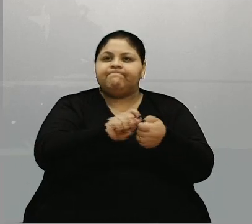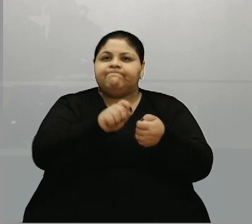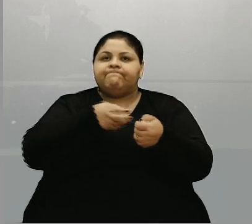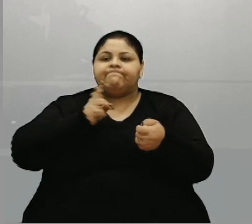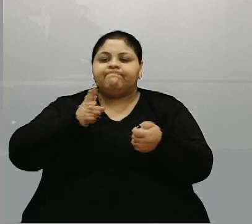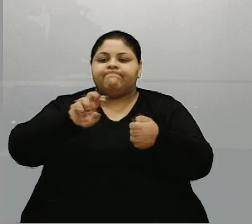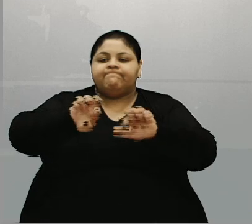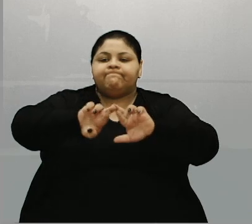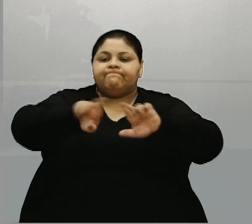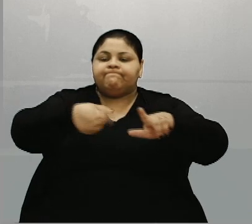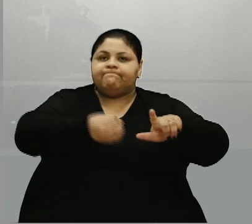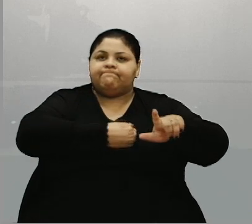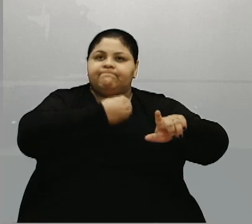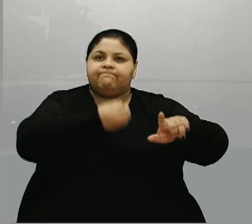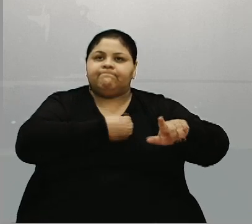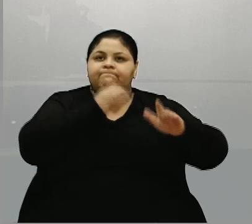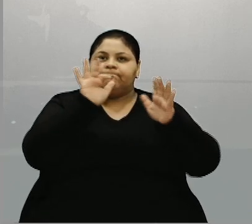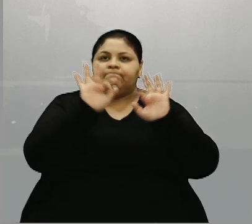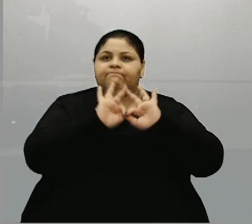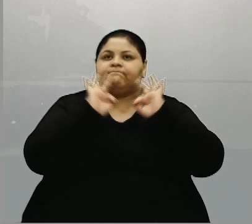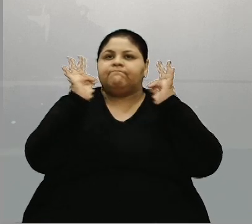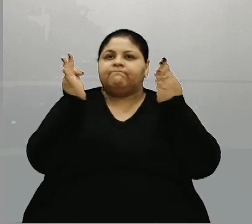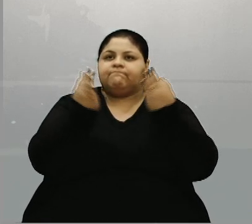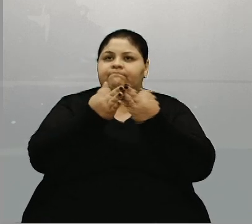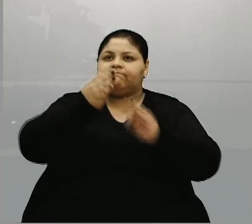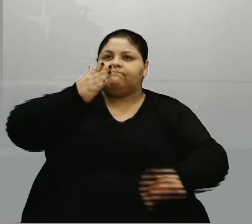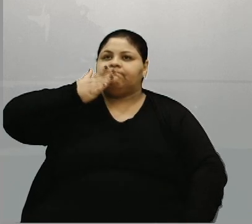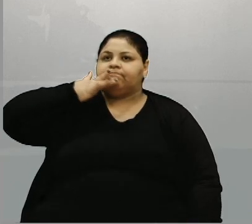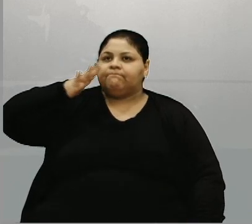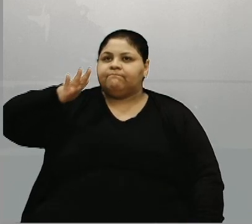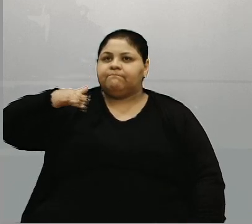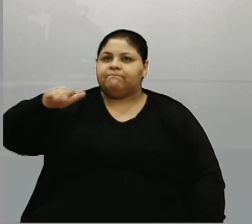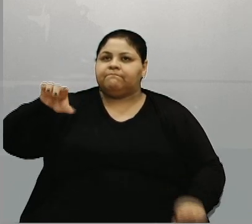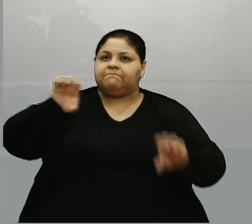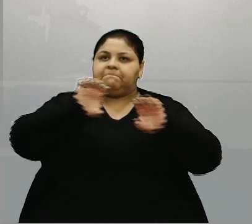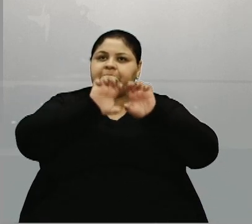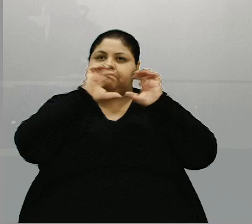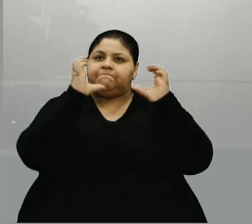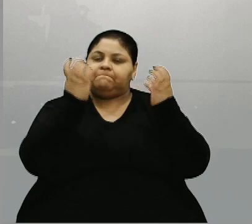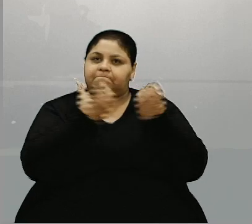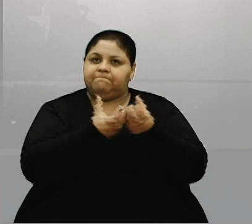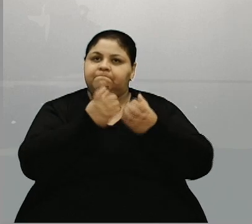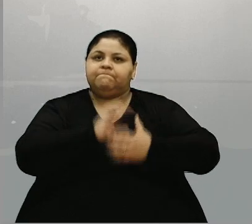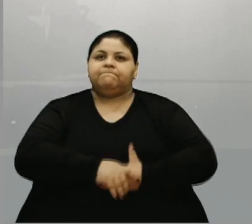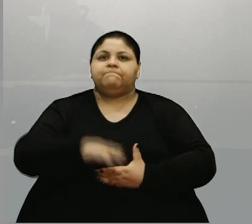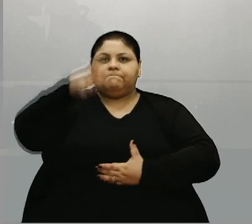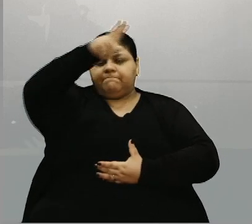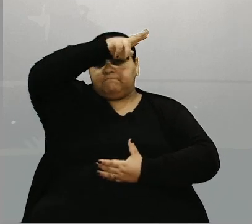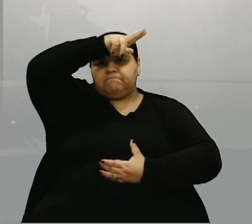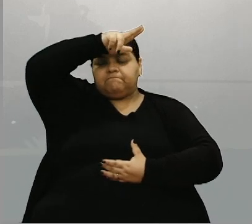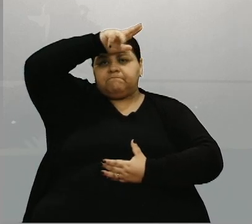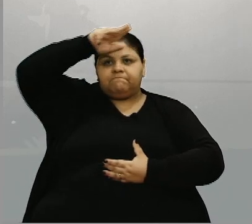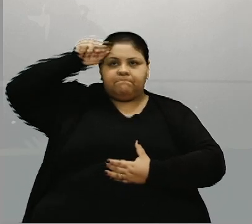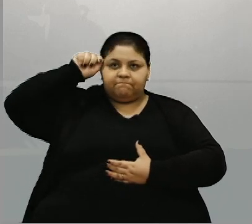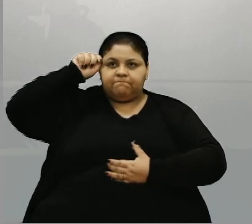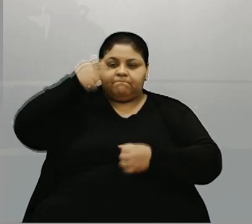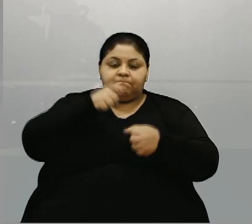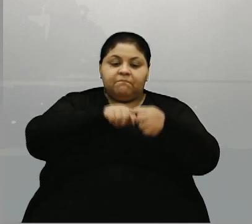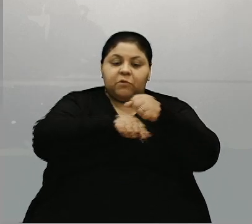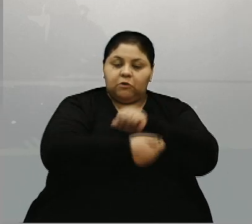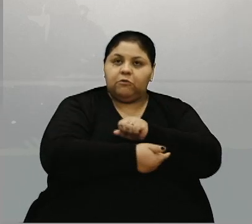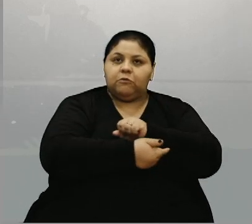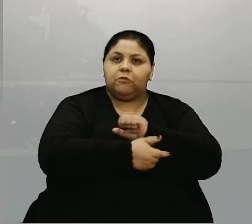diferença na vida de inúmeras famílias e crianças de nossa comunidade. O município fez os investimentos para